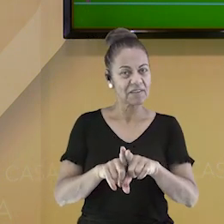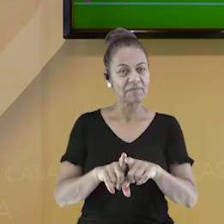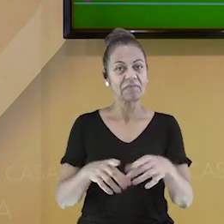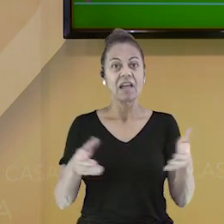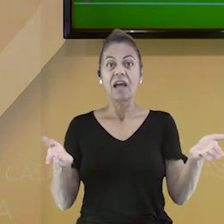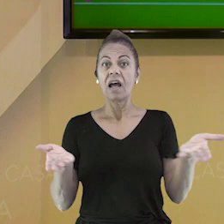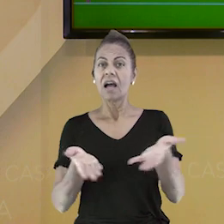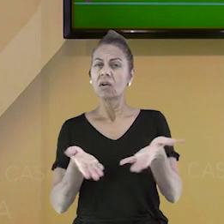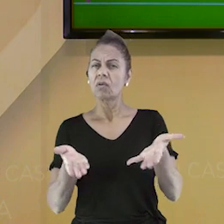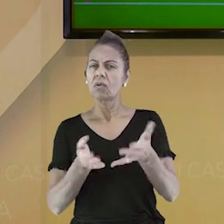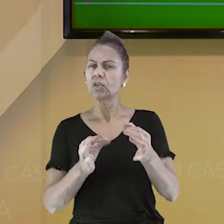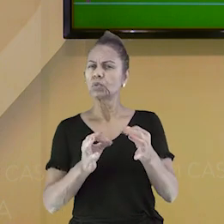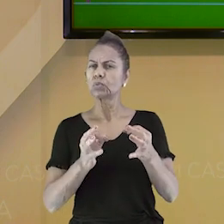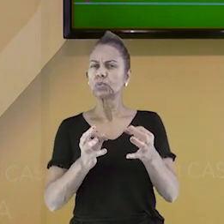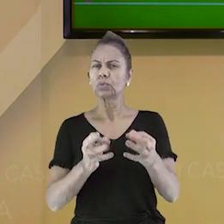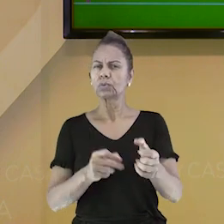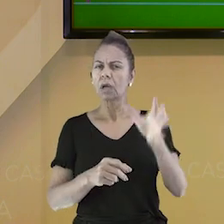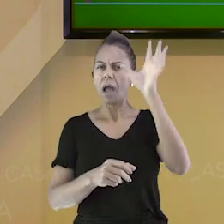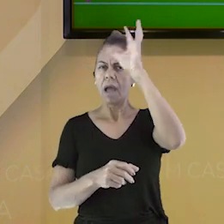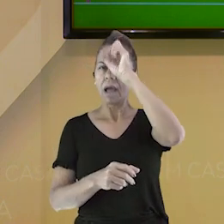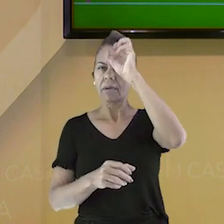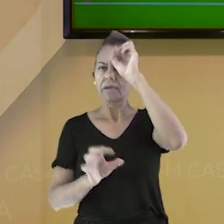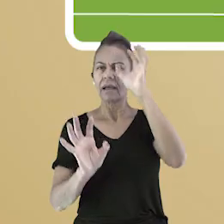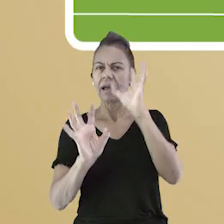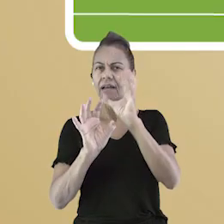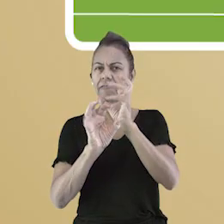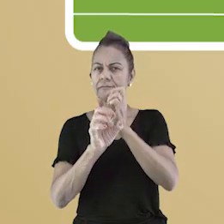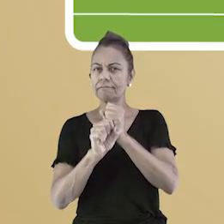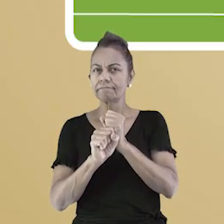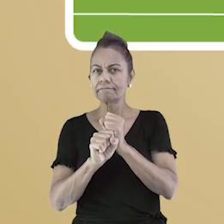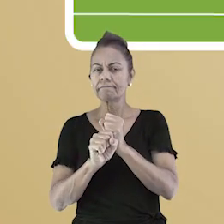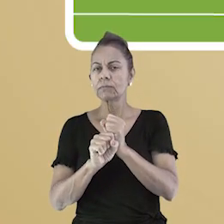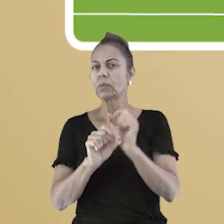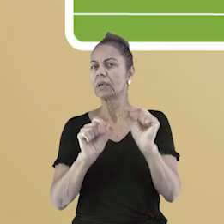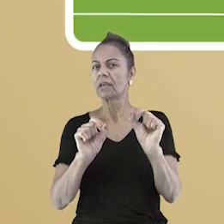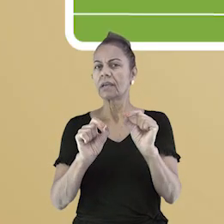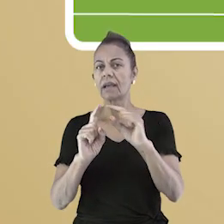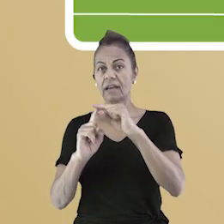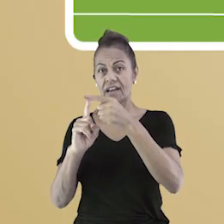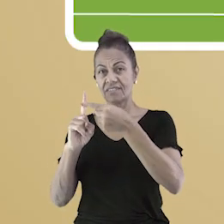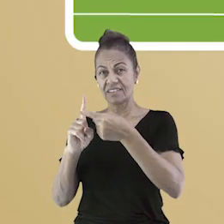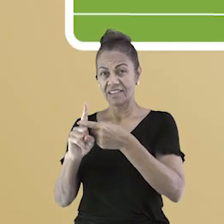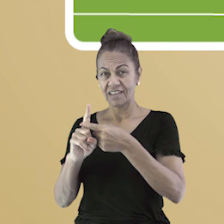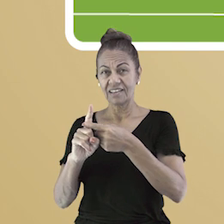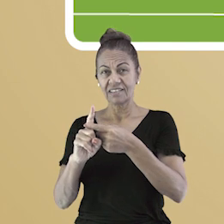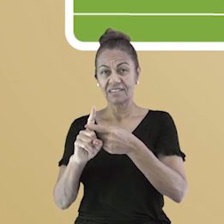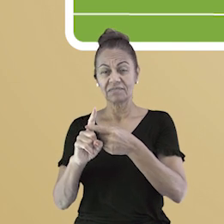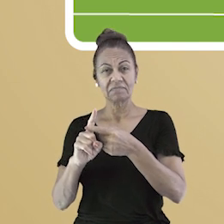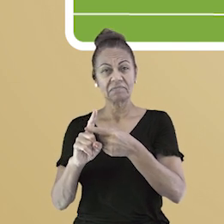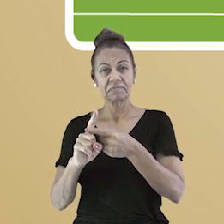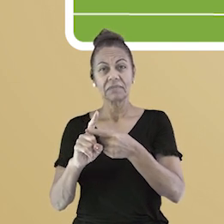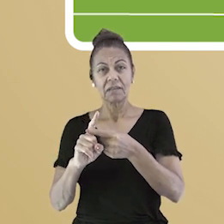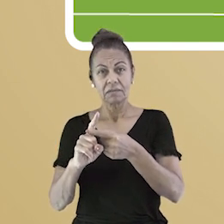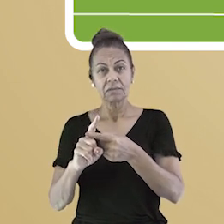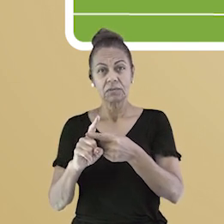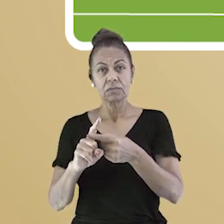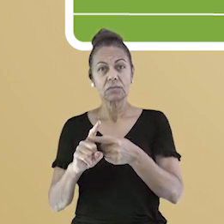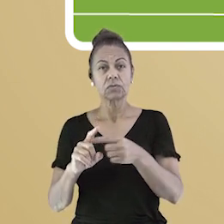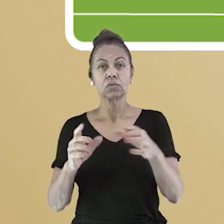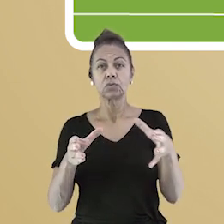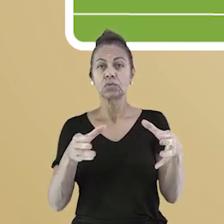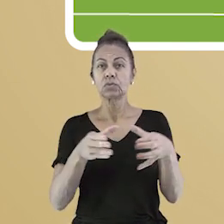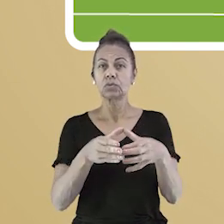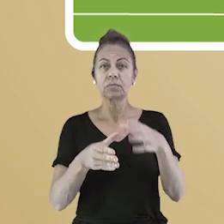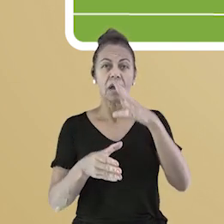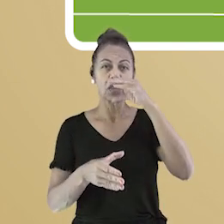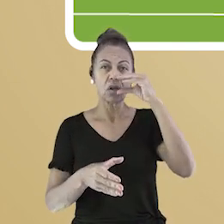sim. E agora a gente vai rever o que aprendeu hoje. Pessoal, a gente aprendeu que a gravidez na adolescência pode